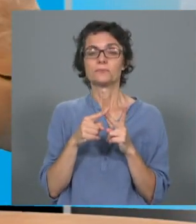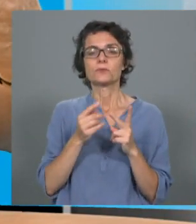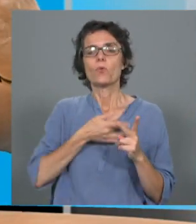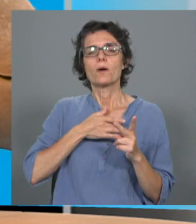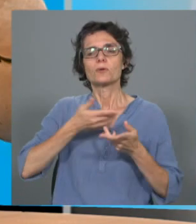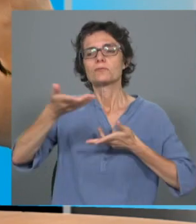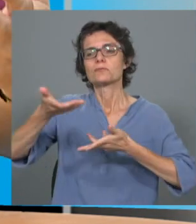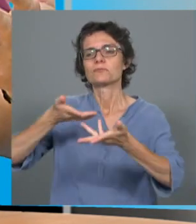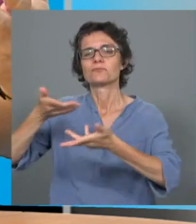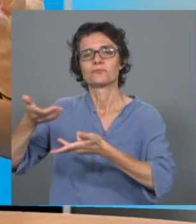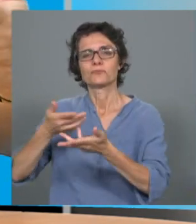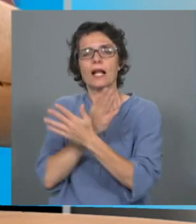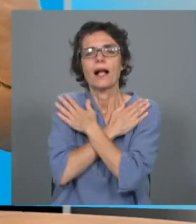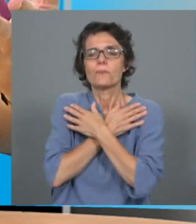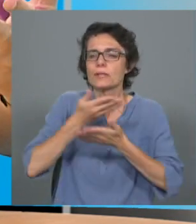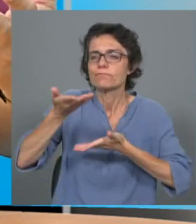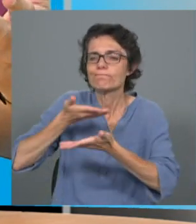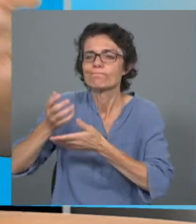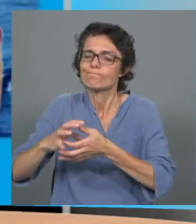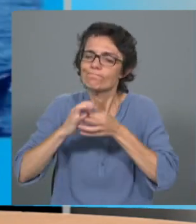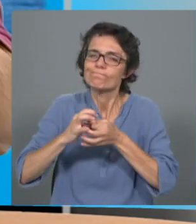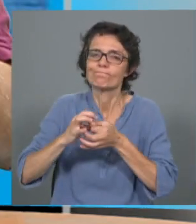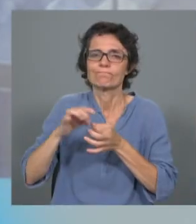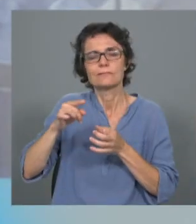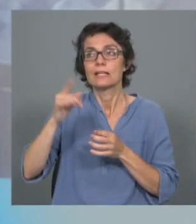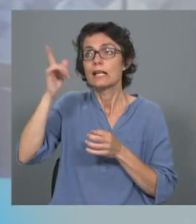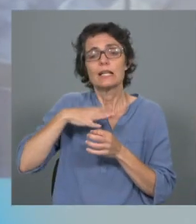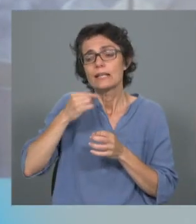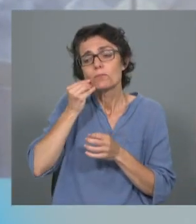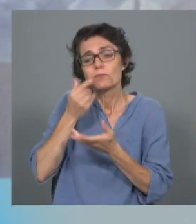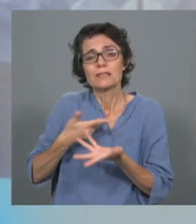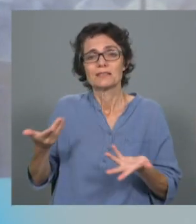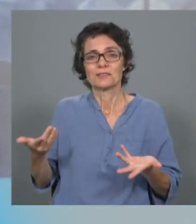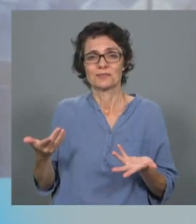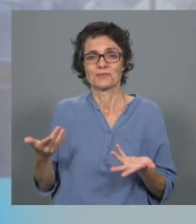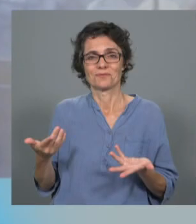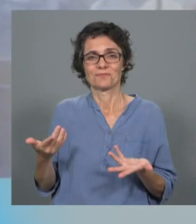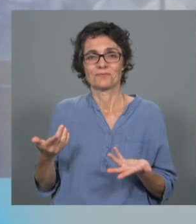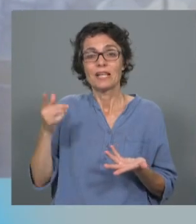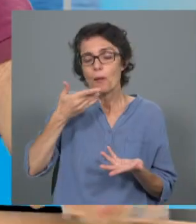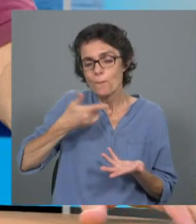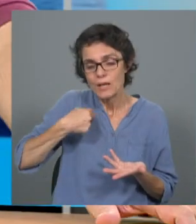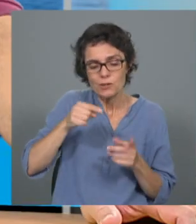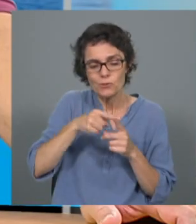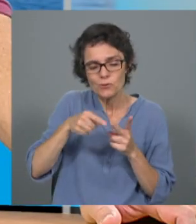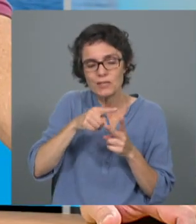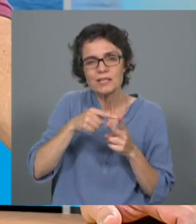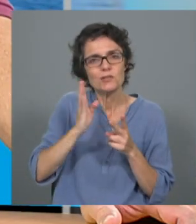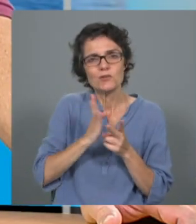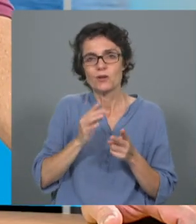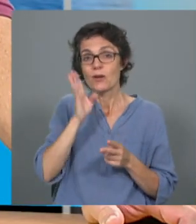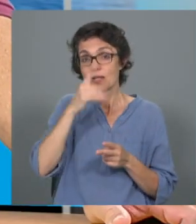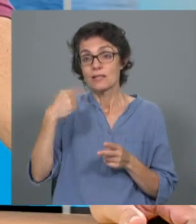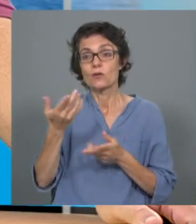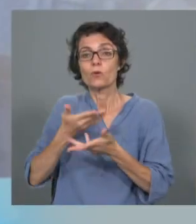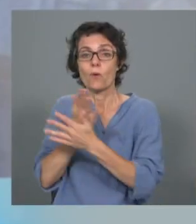a gente seja amigos uns dos outros, que a gente seja bom. E as coisas estão ligadas. Porque na medida em que nós vivemos na amizade, teremos muito mais alegria.